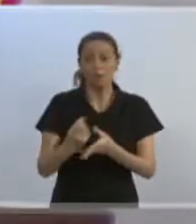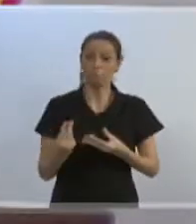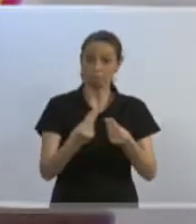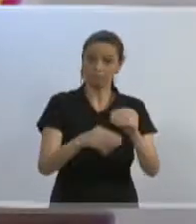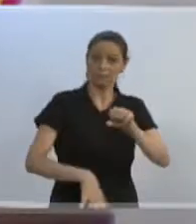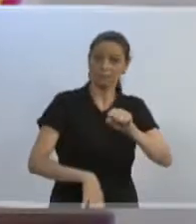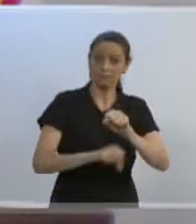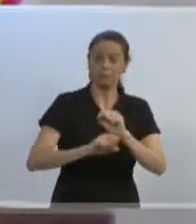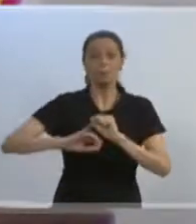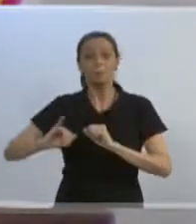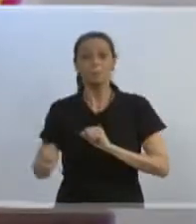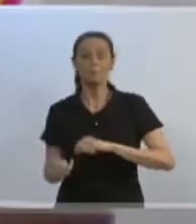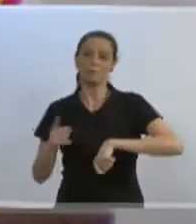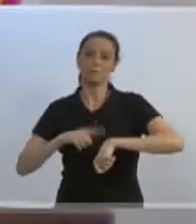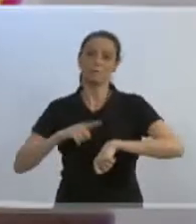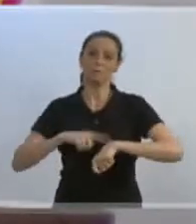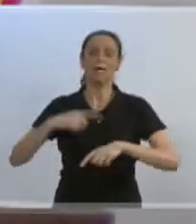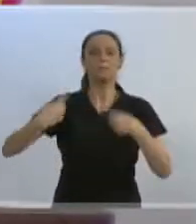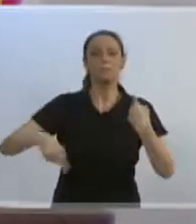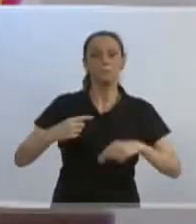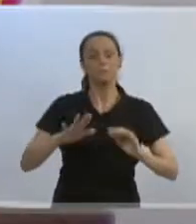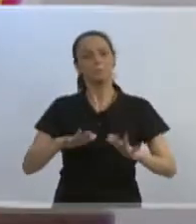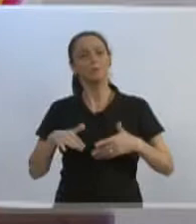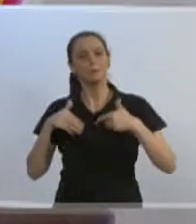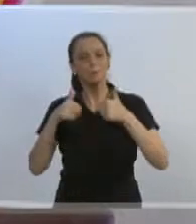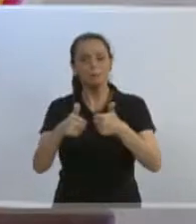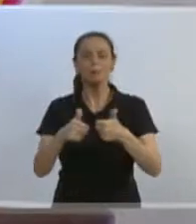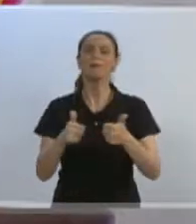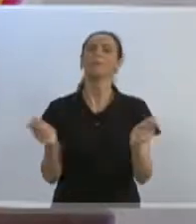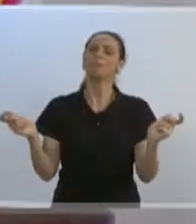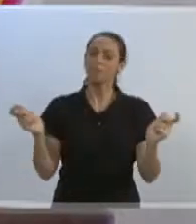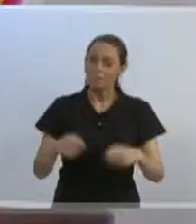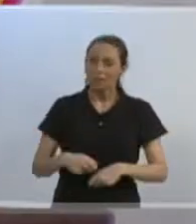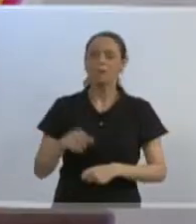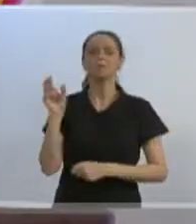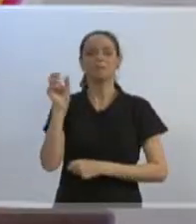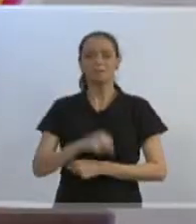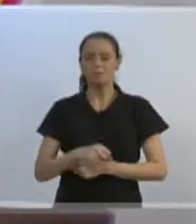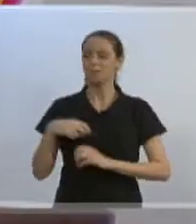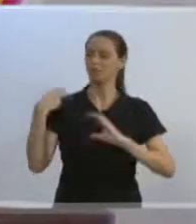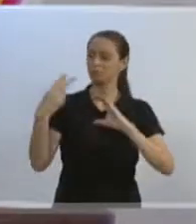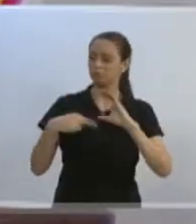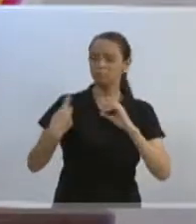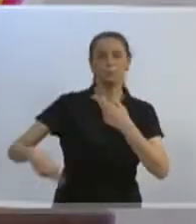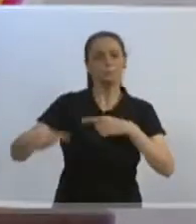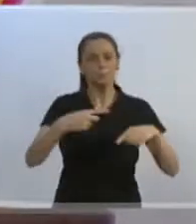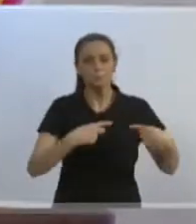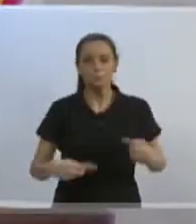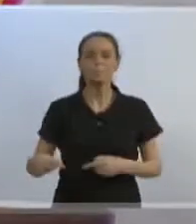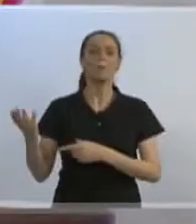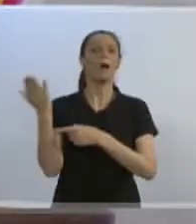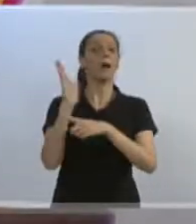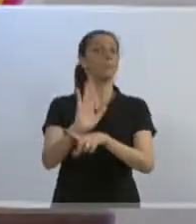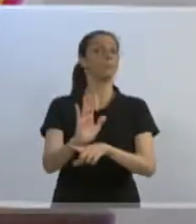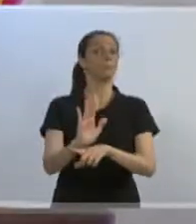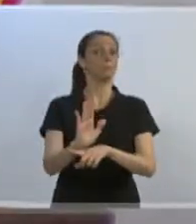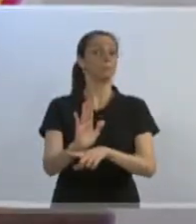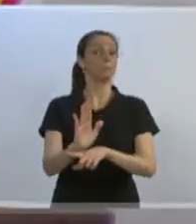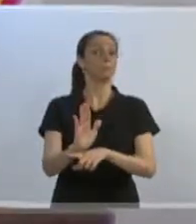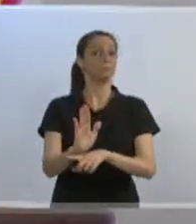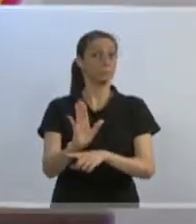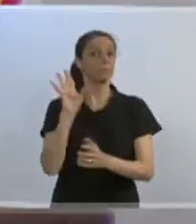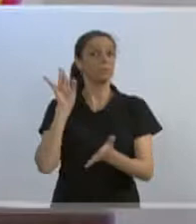esse momento para discutir melhorias, aperfeiçoamento. É papel dessa casa fazer uma discussão construtiva que possa conectar